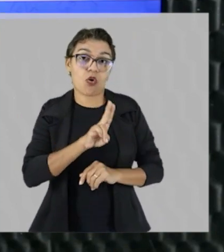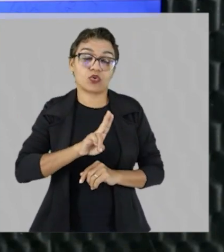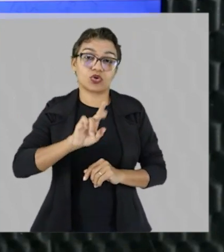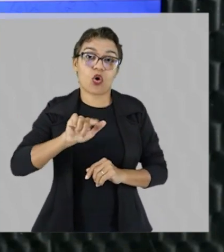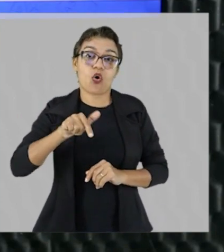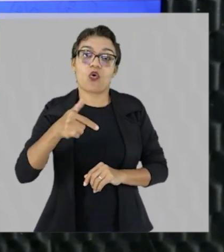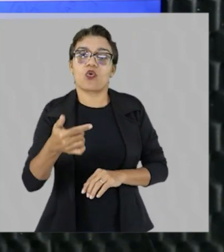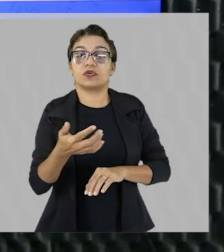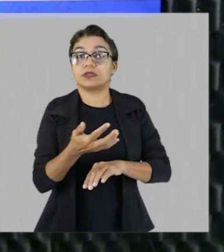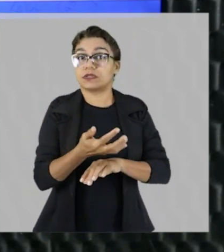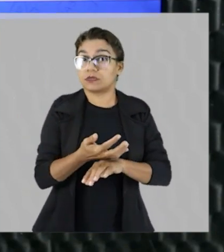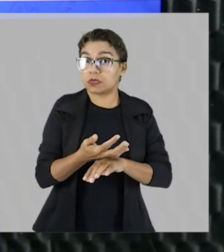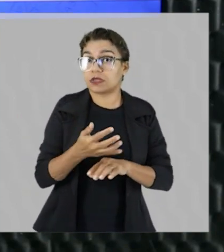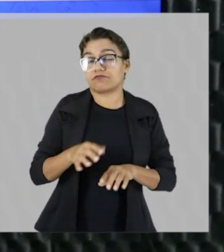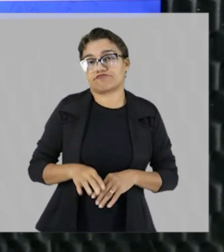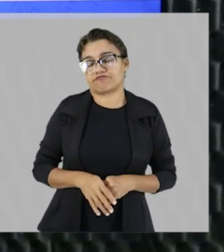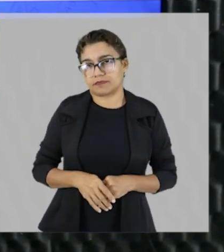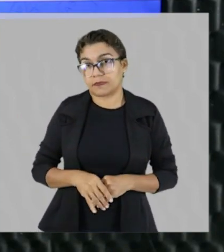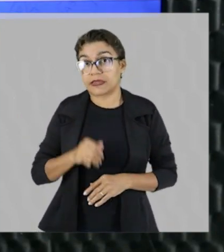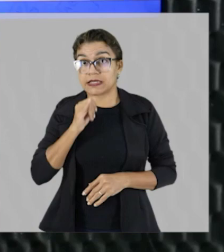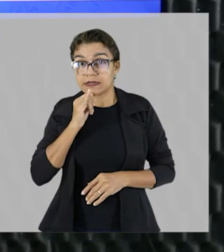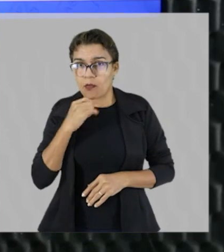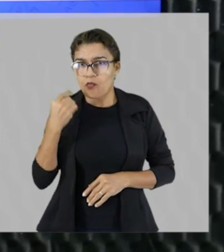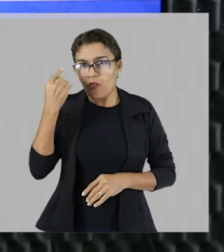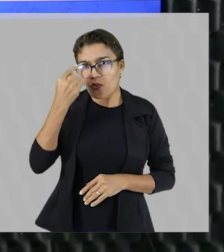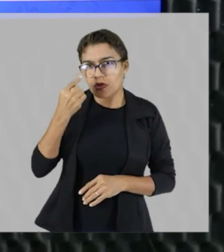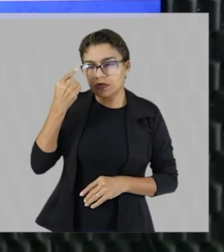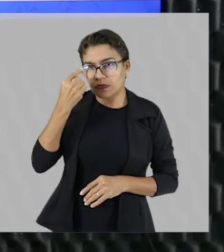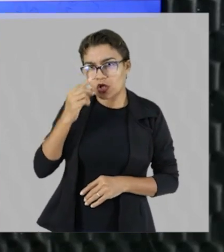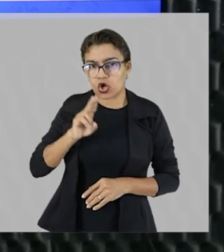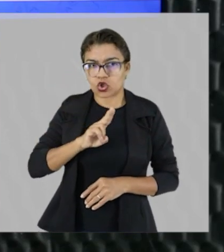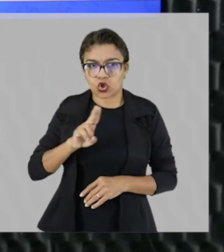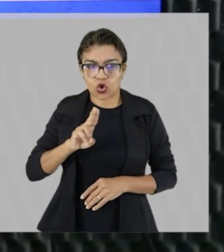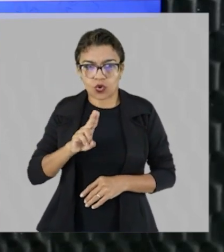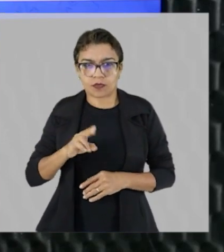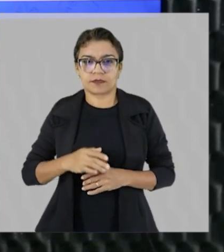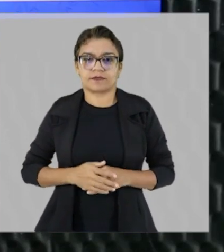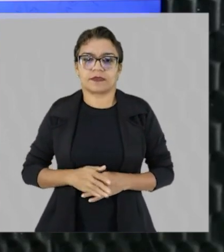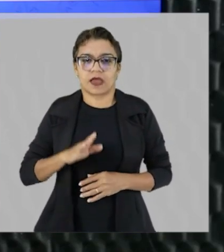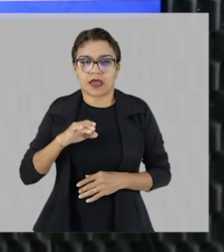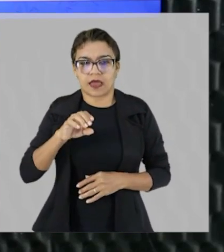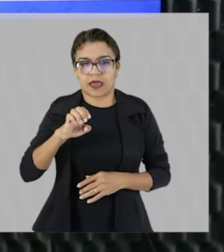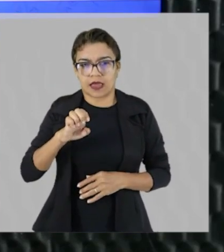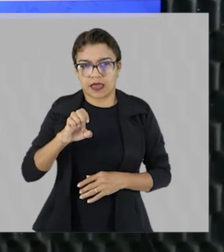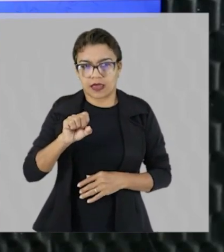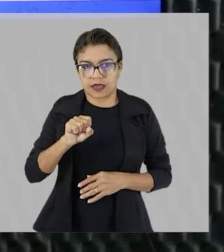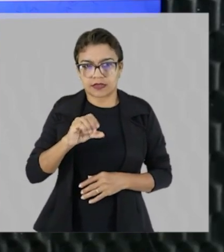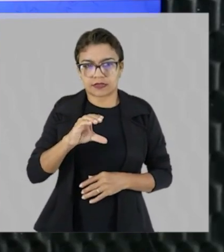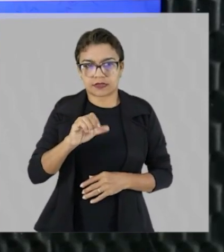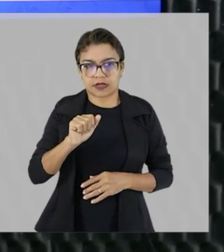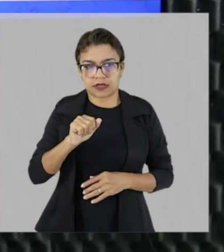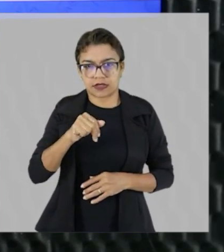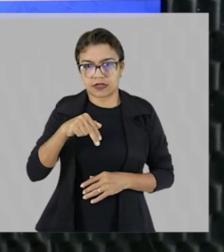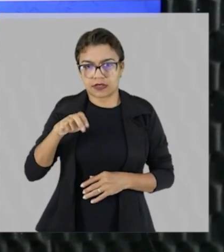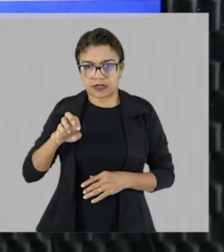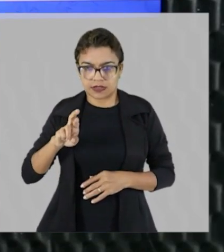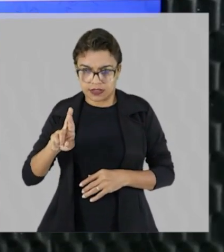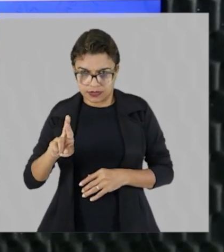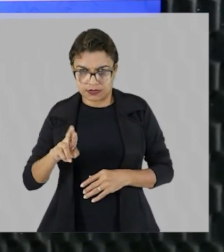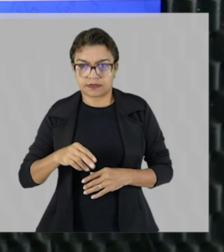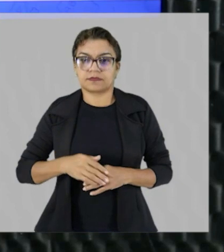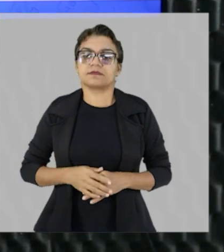nas outras disciplinas. Em espanhol se chama scanner, tá? Scanner, certo? Então,